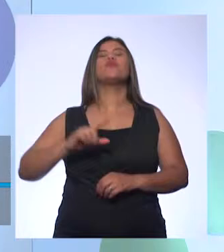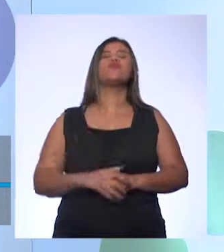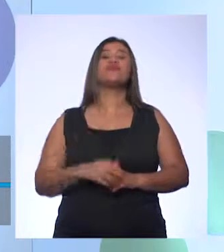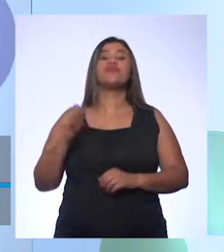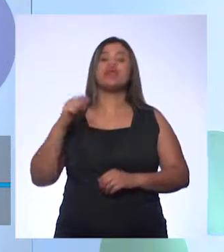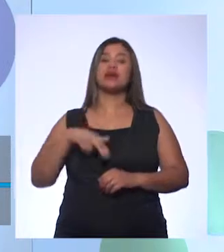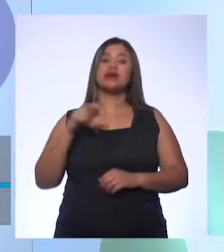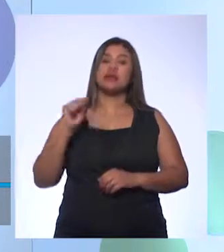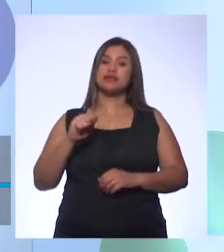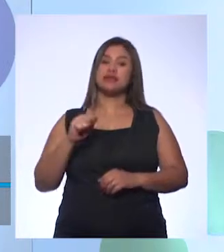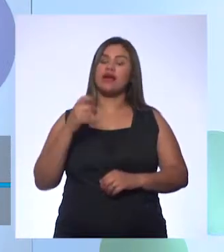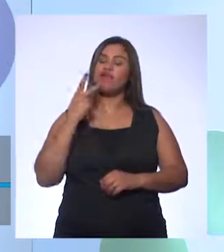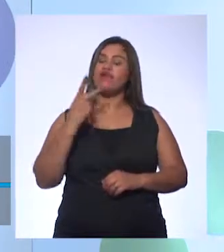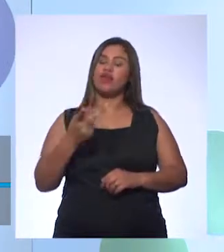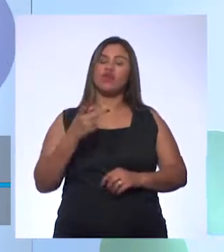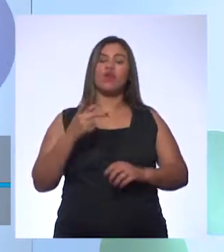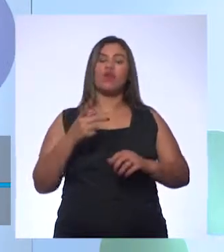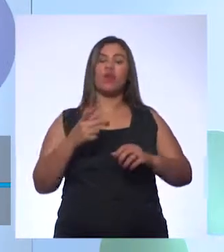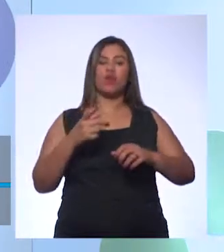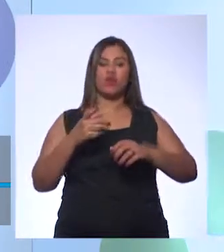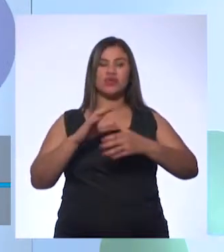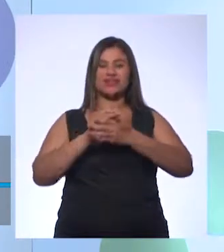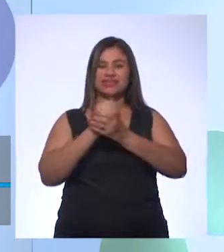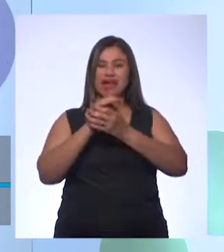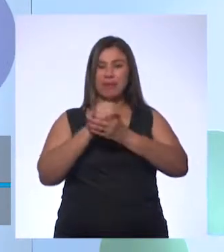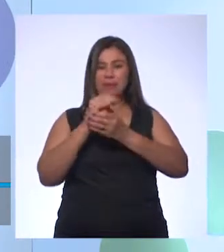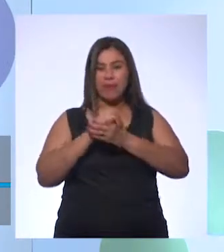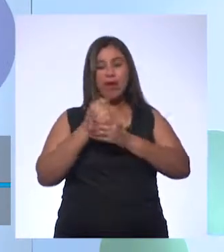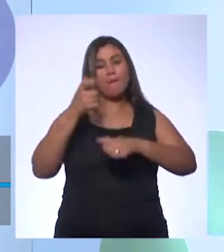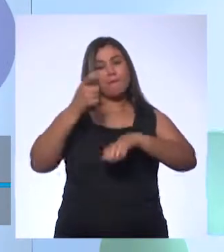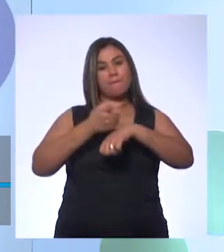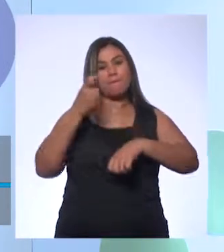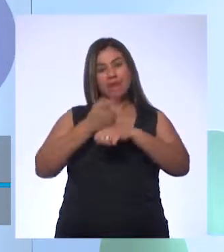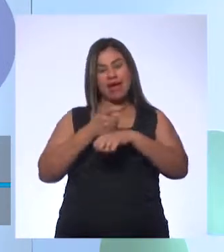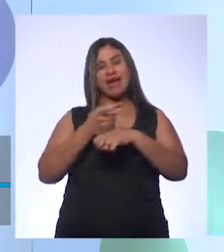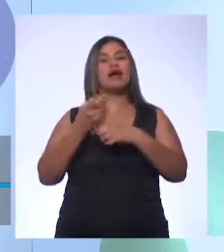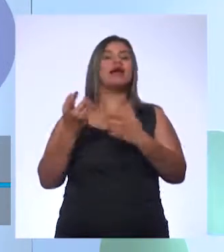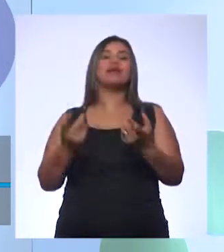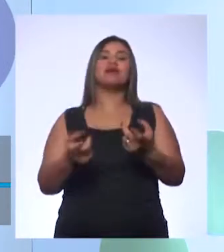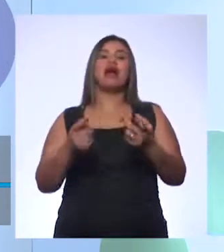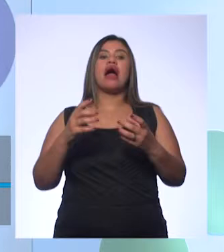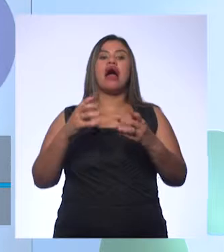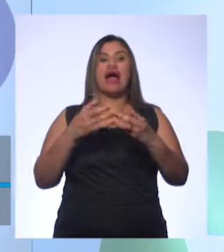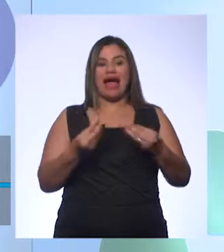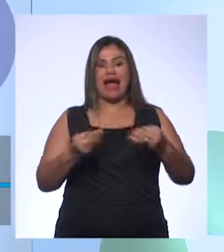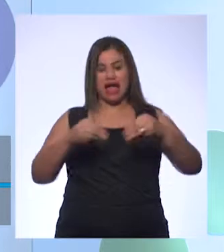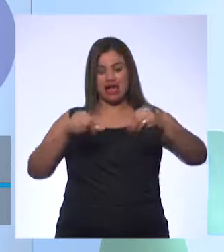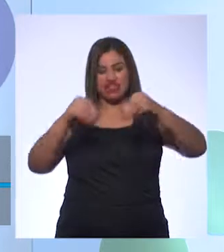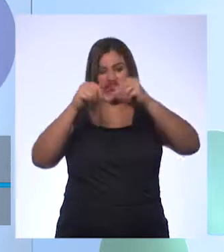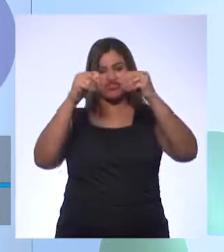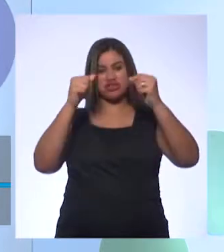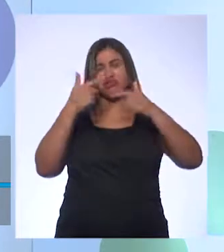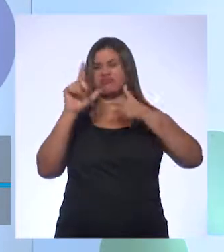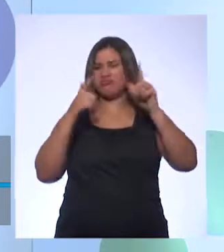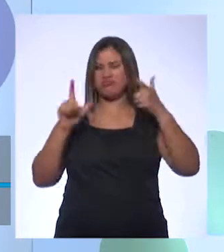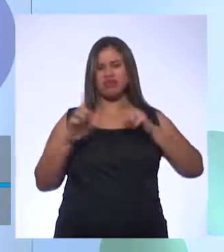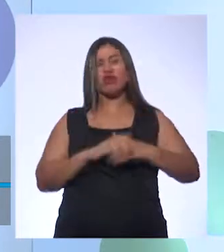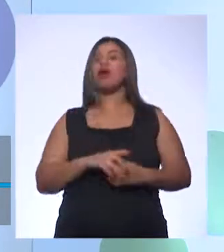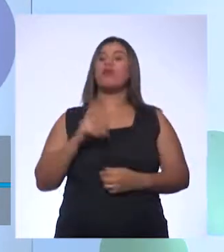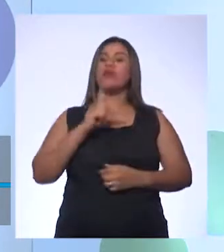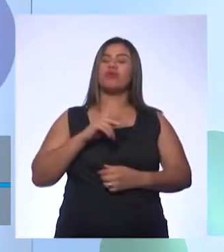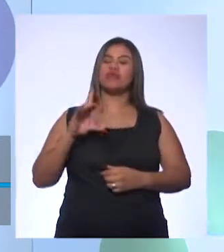ela diz, a gente pode usar sabão, pedra, argila, papel, entre outros. E o professor Denir diz, podemos usar vários